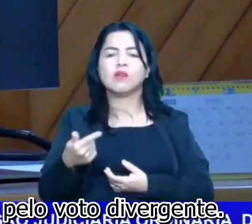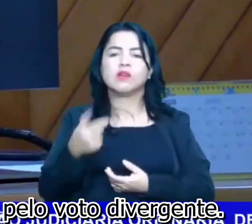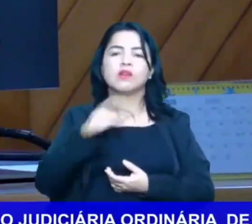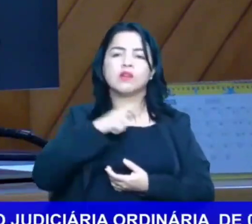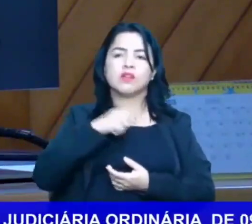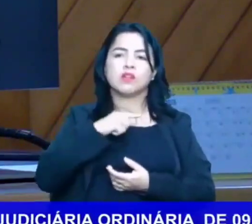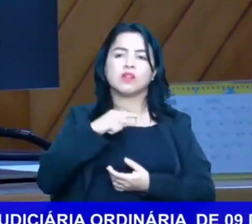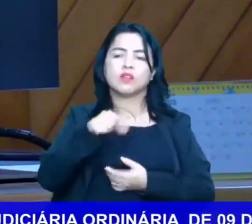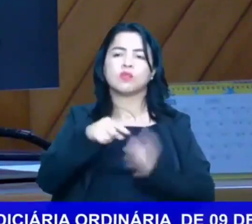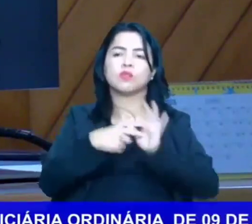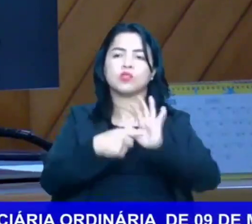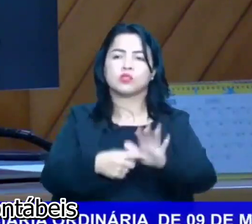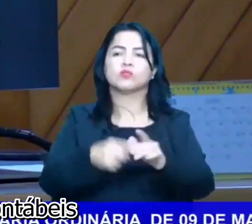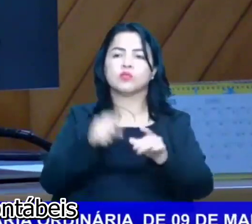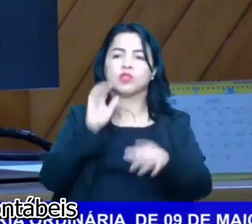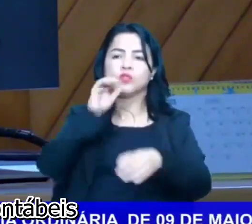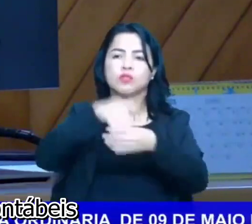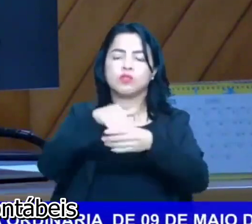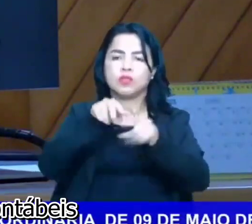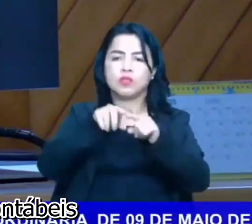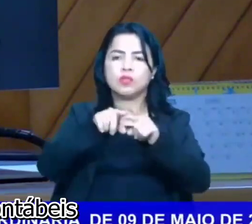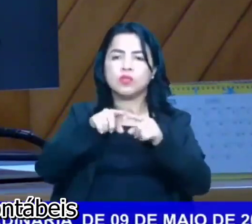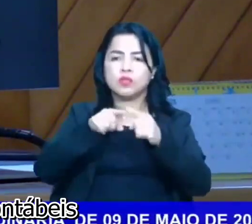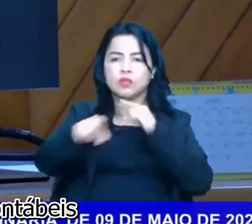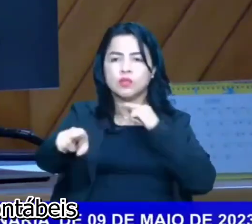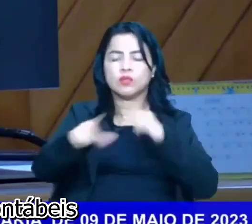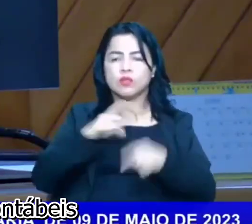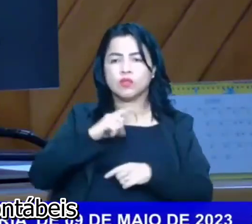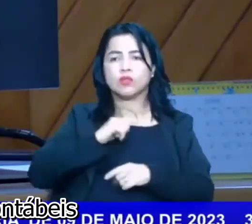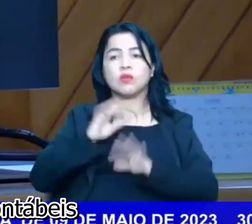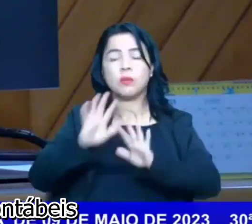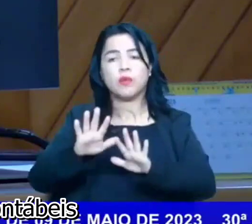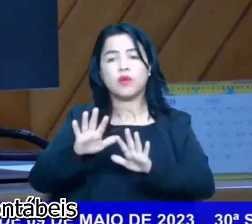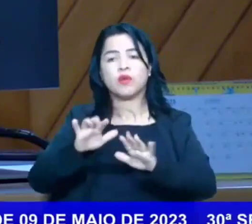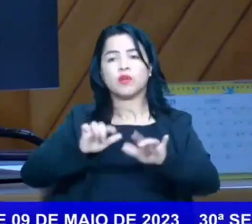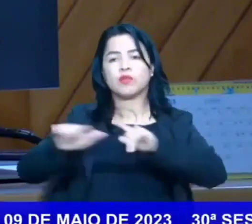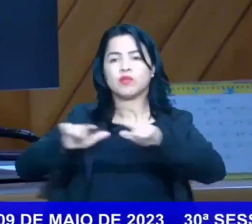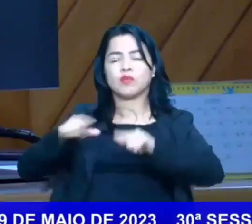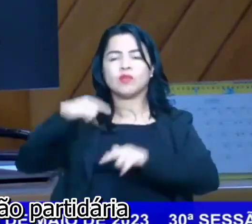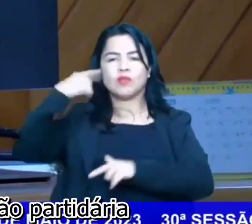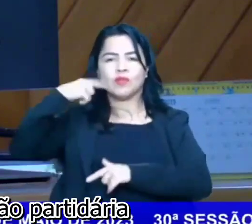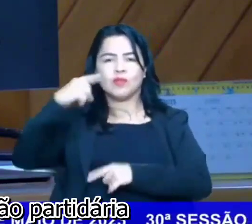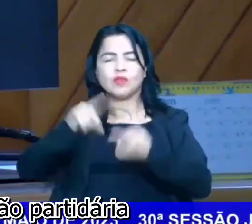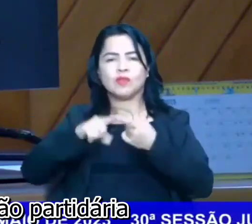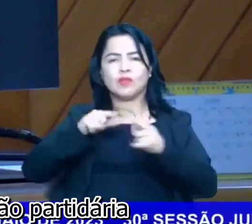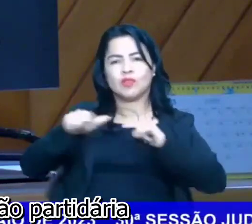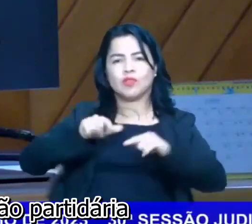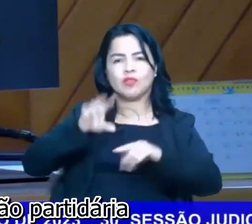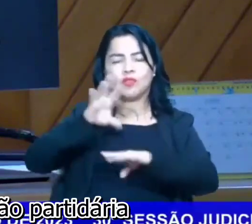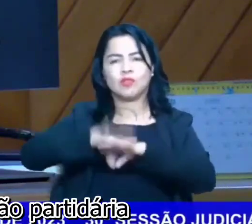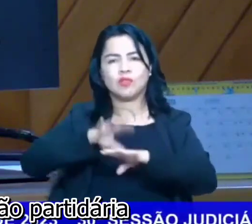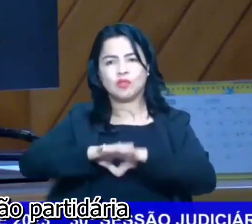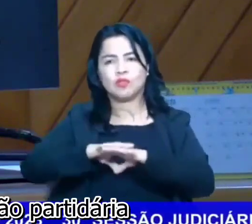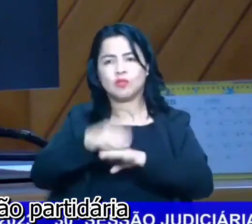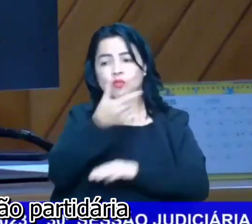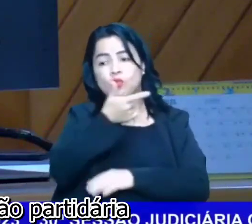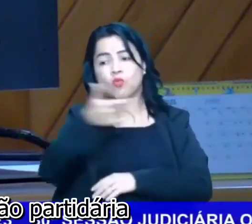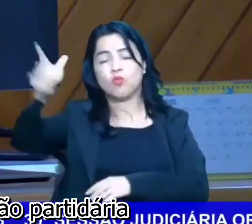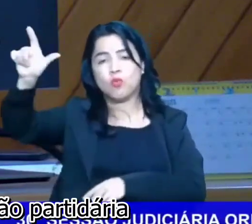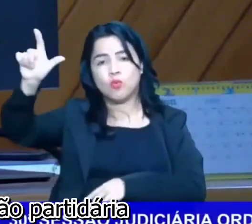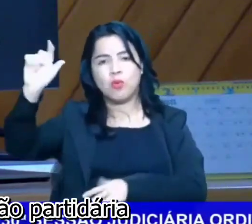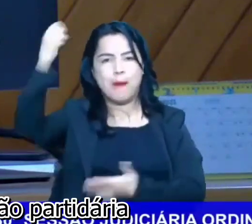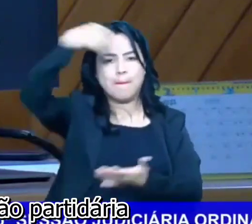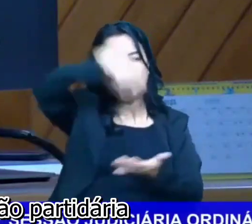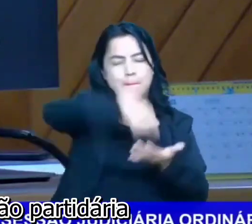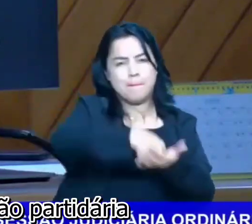voto divergente. Porém, quando os serviços advocatícios e contábeis são custeados por terceiros, isto